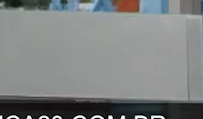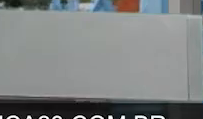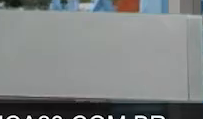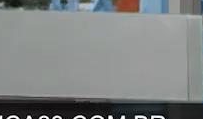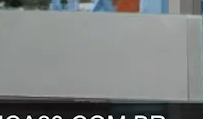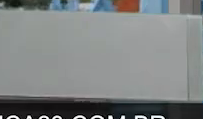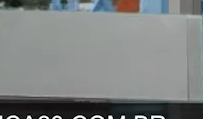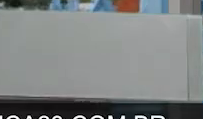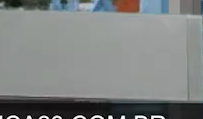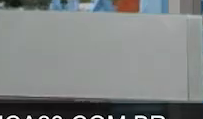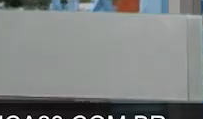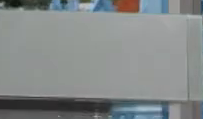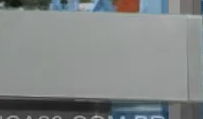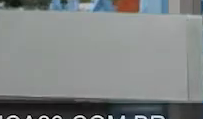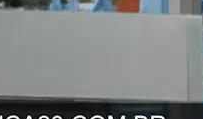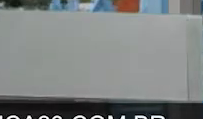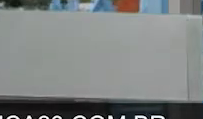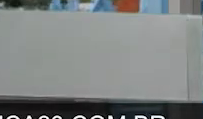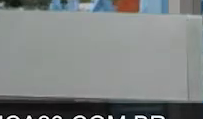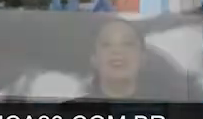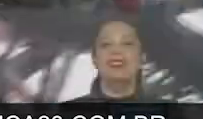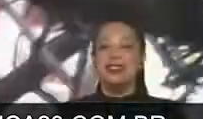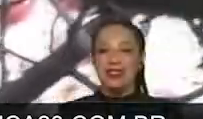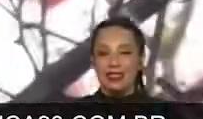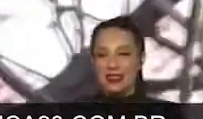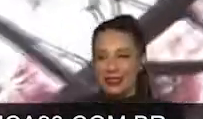ambiente onde nós todos vivemos. Veja só.